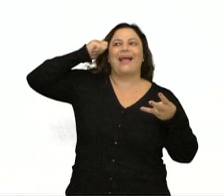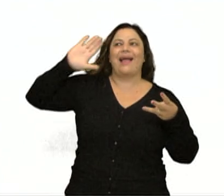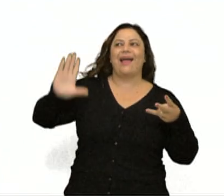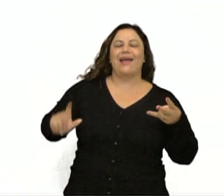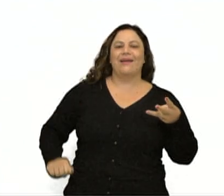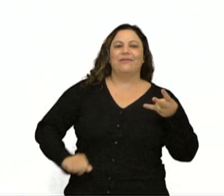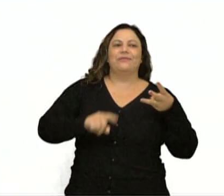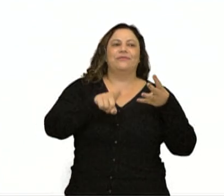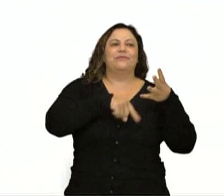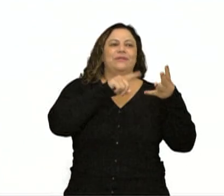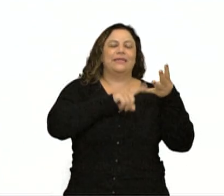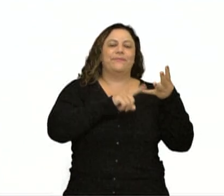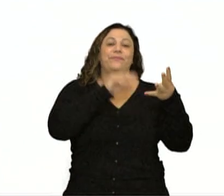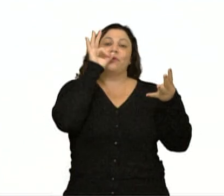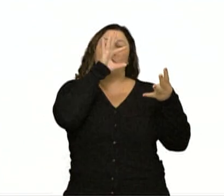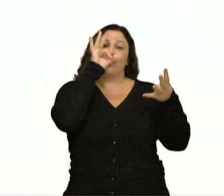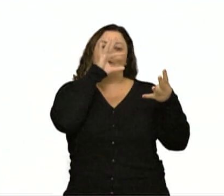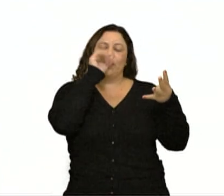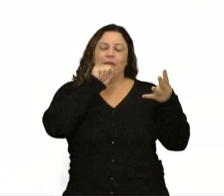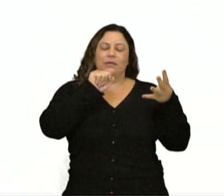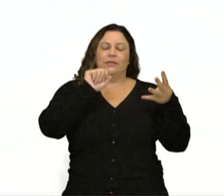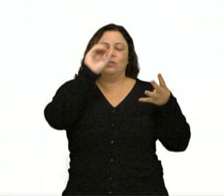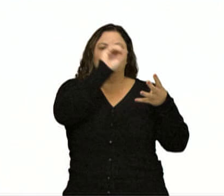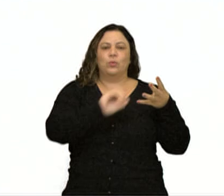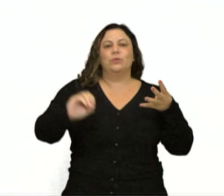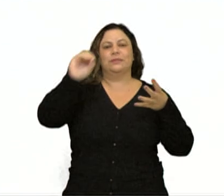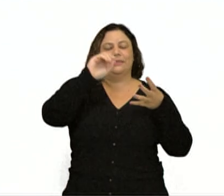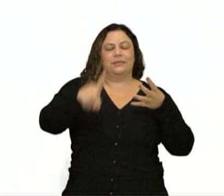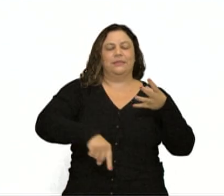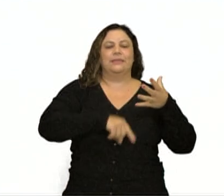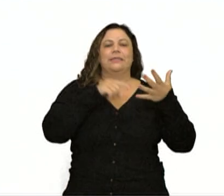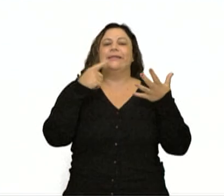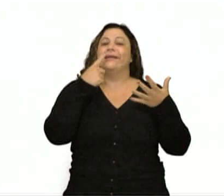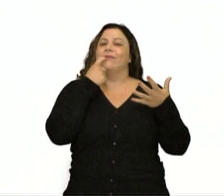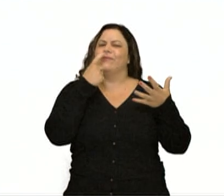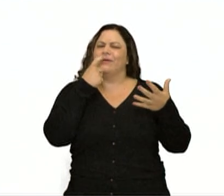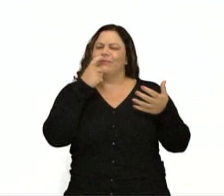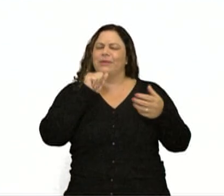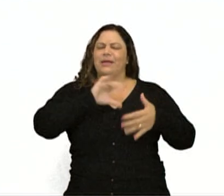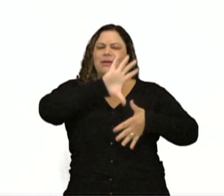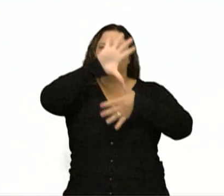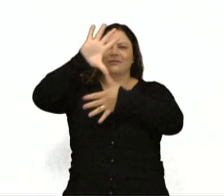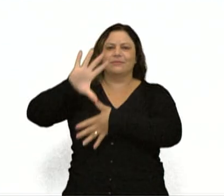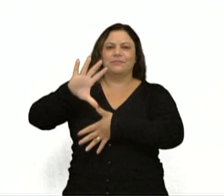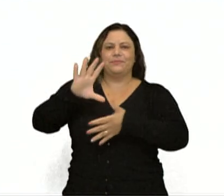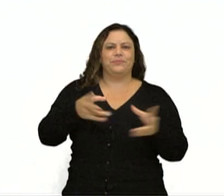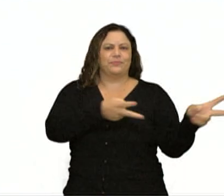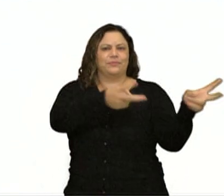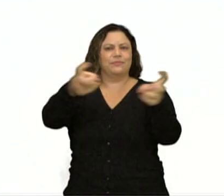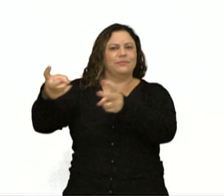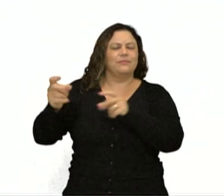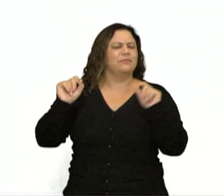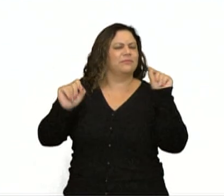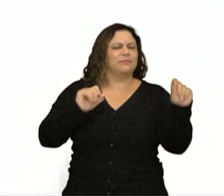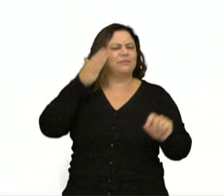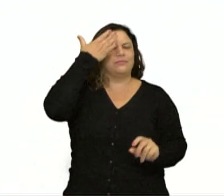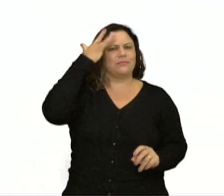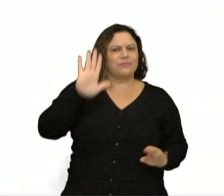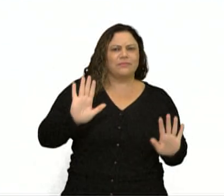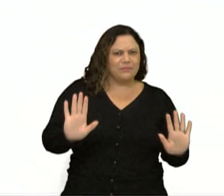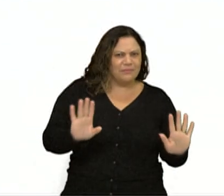O verde, a Oceania, e o vermelho, as Américas. Perceberam? Não sei se sabiam disso,